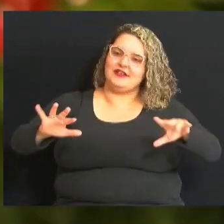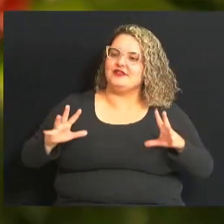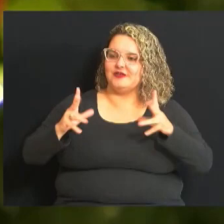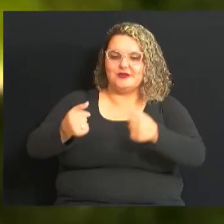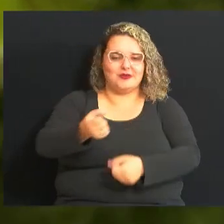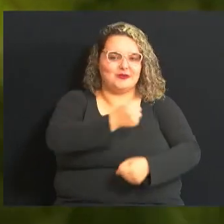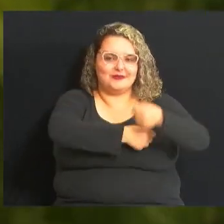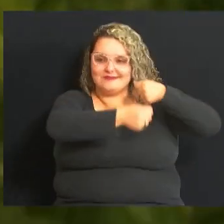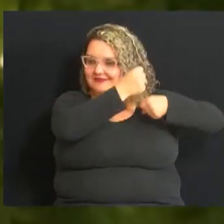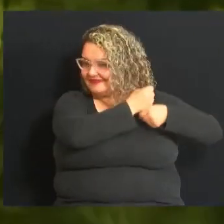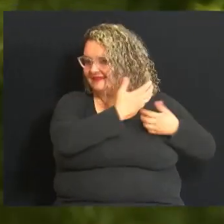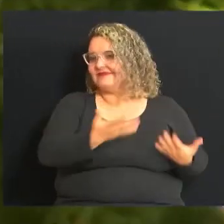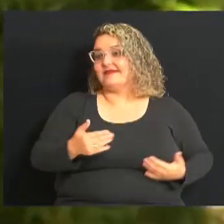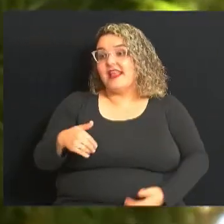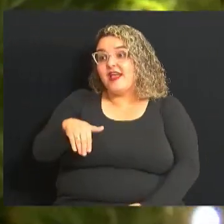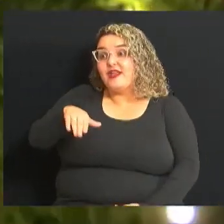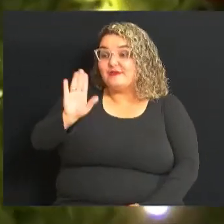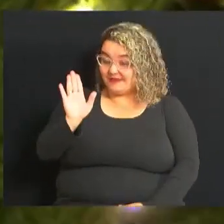e muito mais